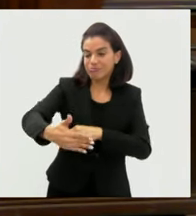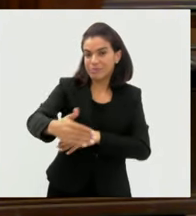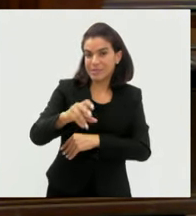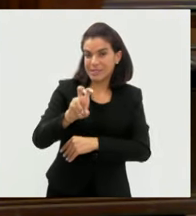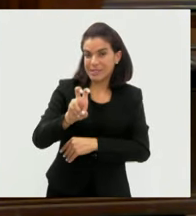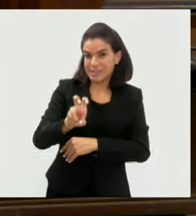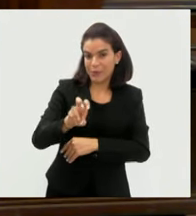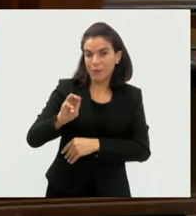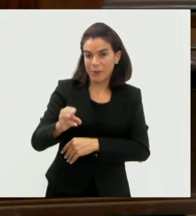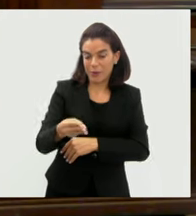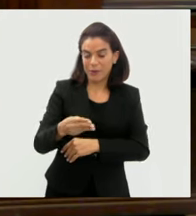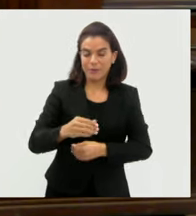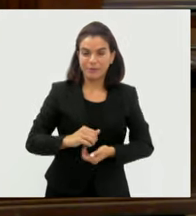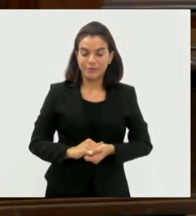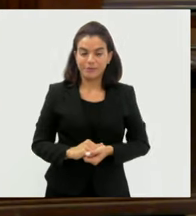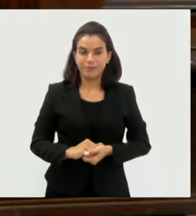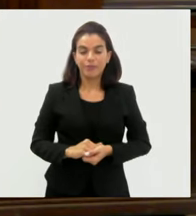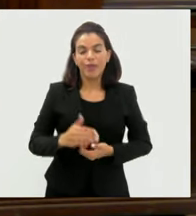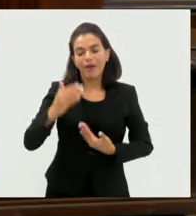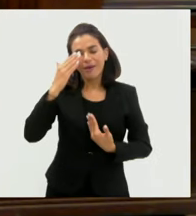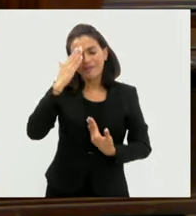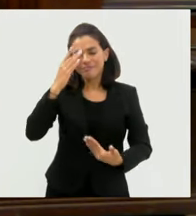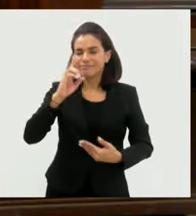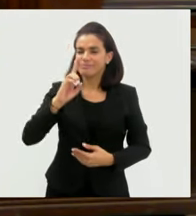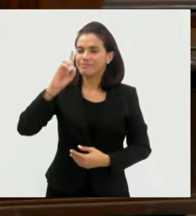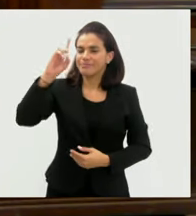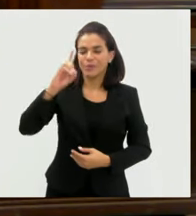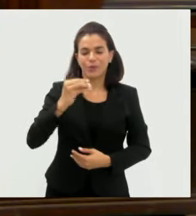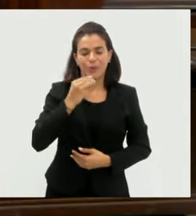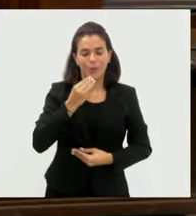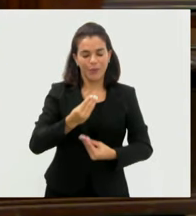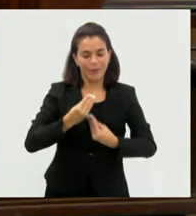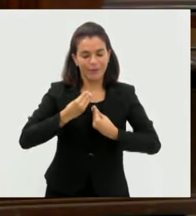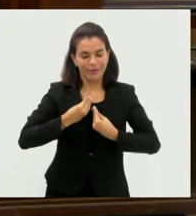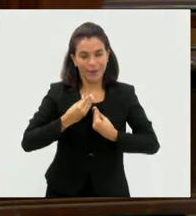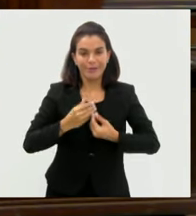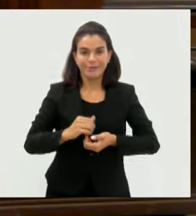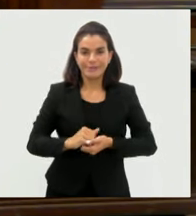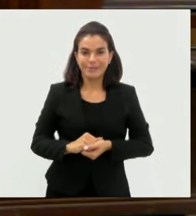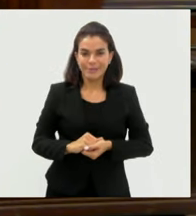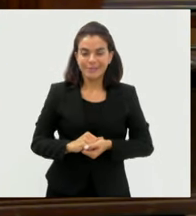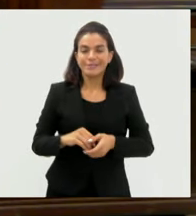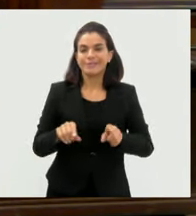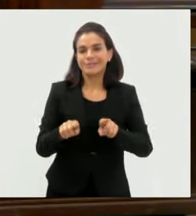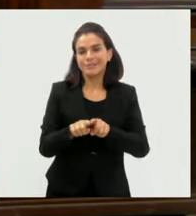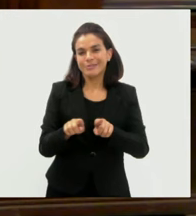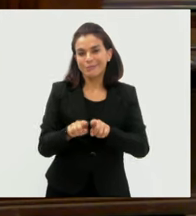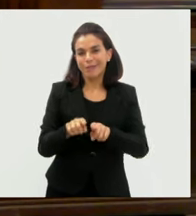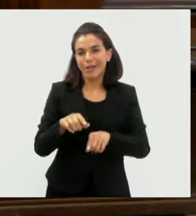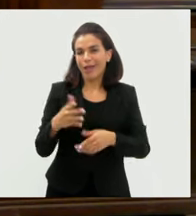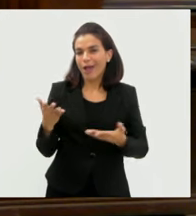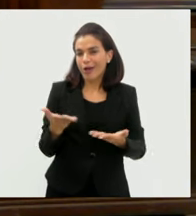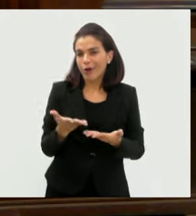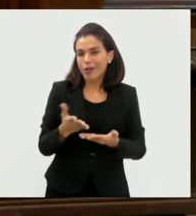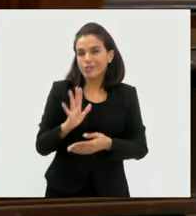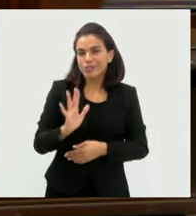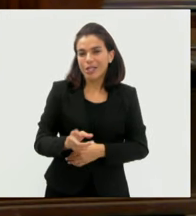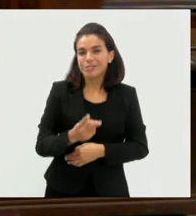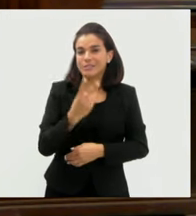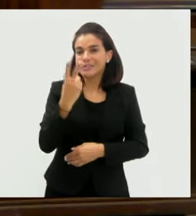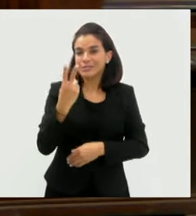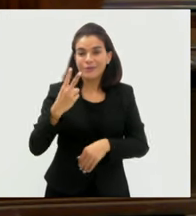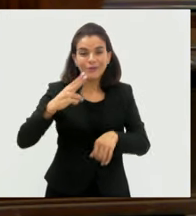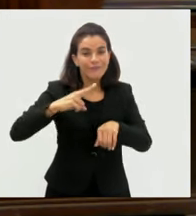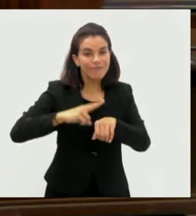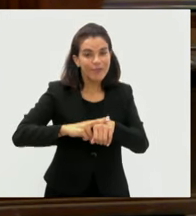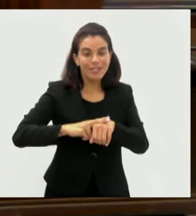queria agradecer a Deus por essa oportunidade, dizer que estamos no segundo mandato, um primeiro de muita